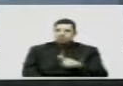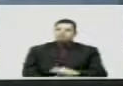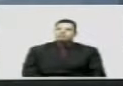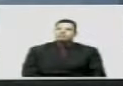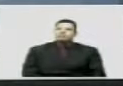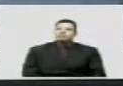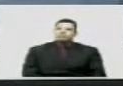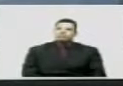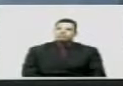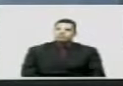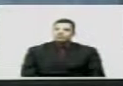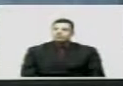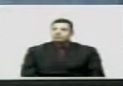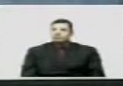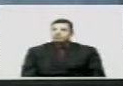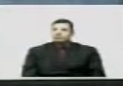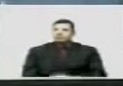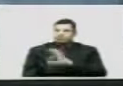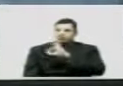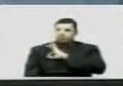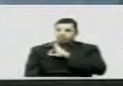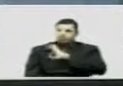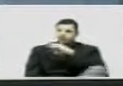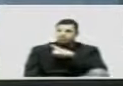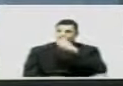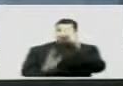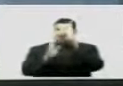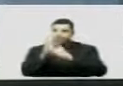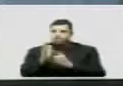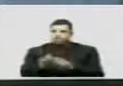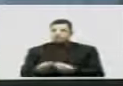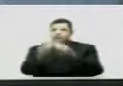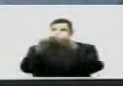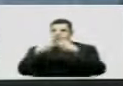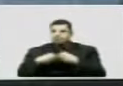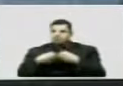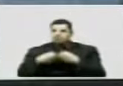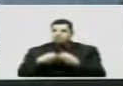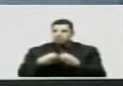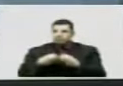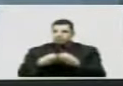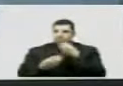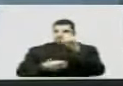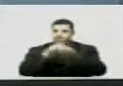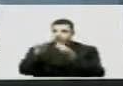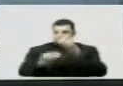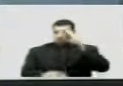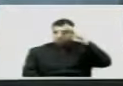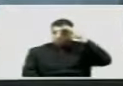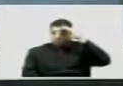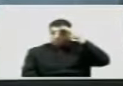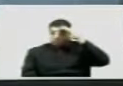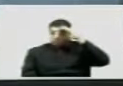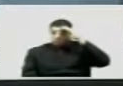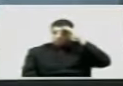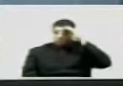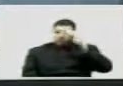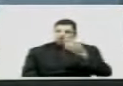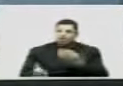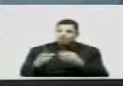Executivo. Os policiais têm o direito de receber, como soldados,